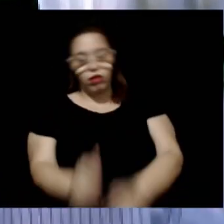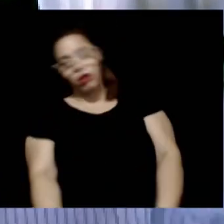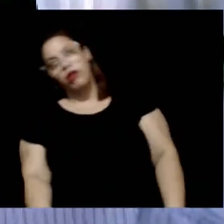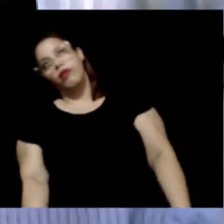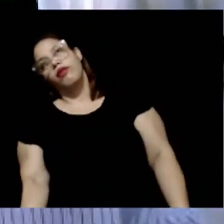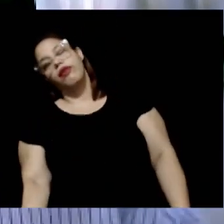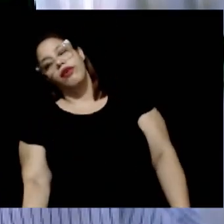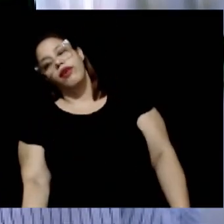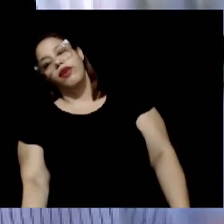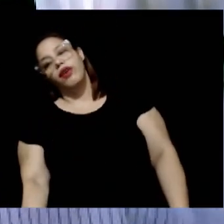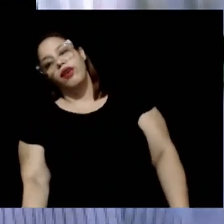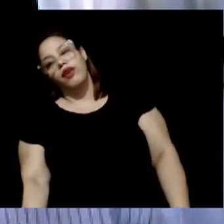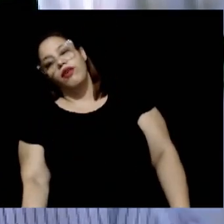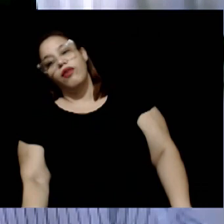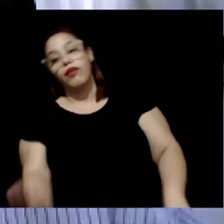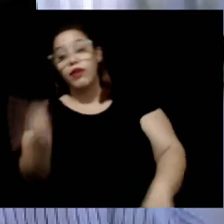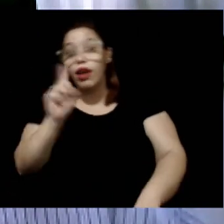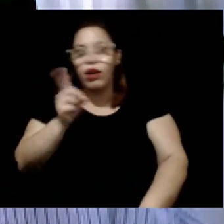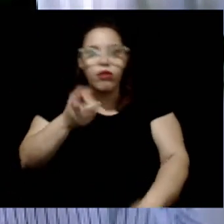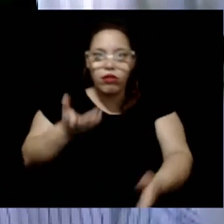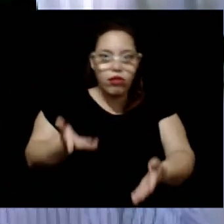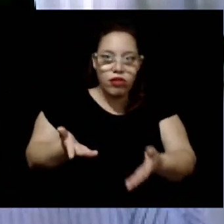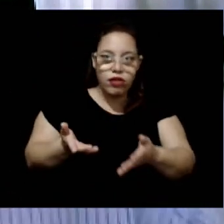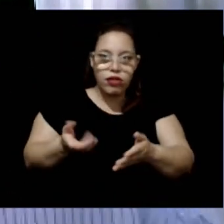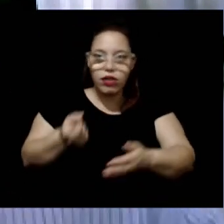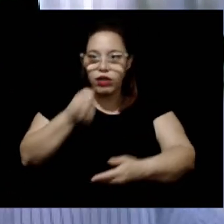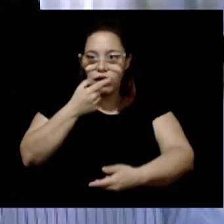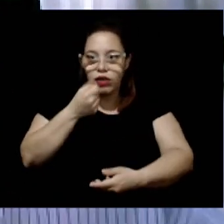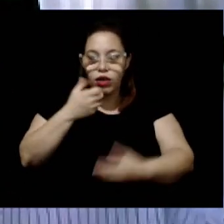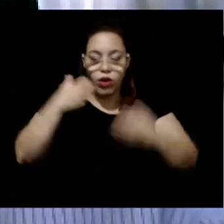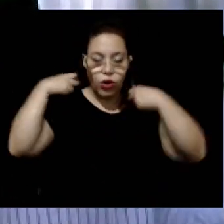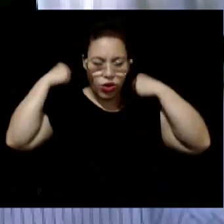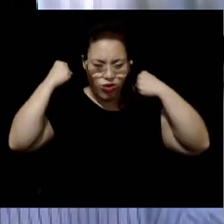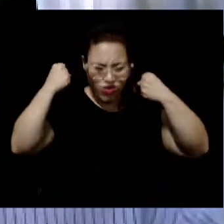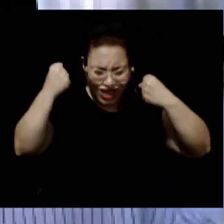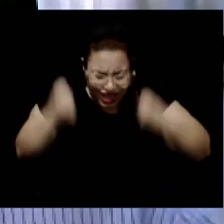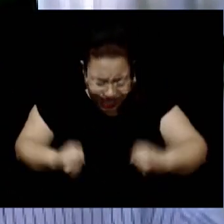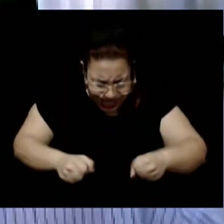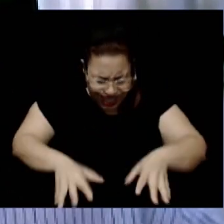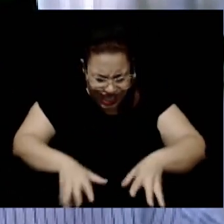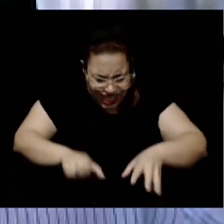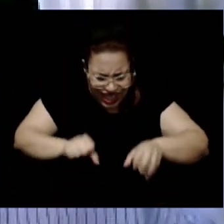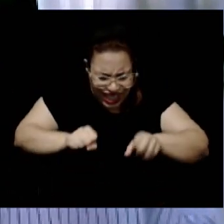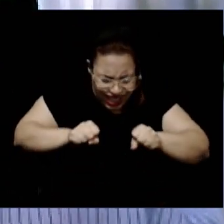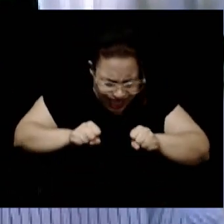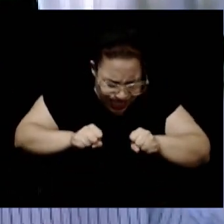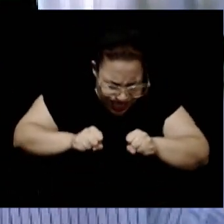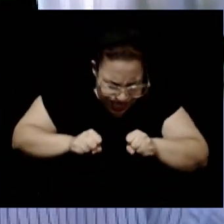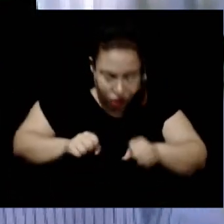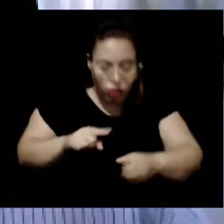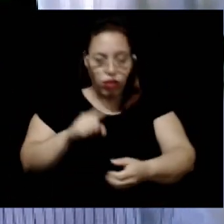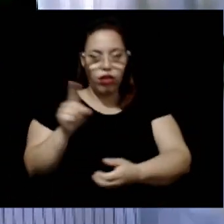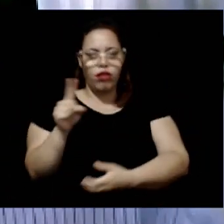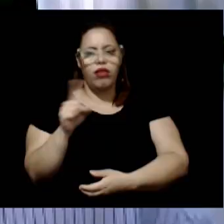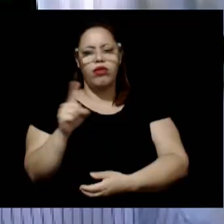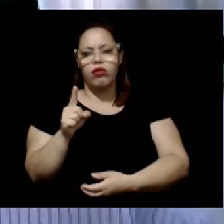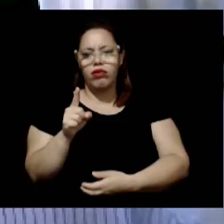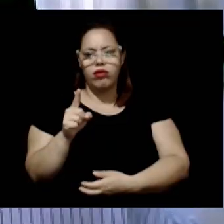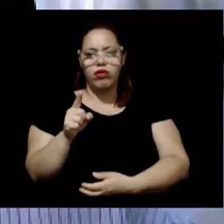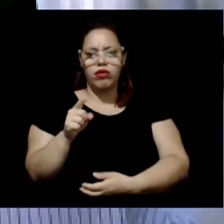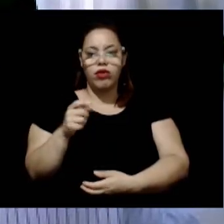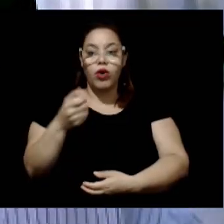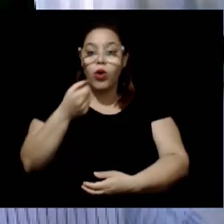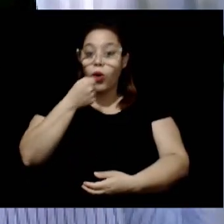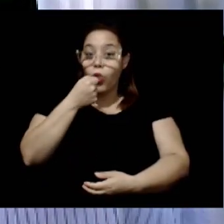eu dar o remédio se a pessoa tem uma sobrecarga de peso. Não adianta... o remédio ele é para alívio dos